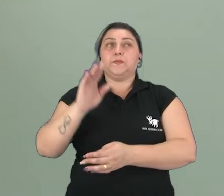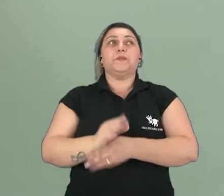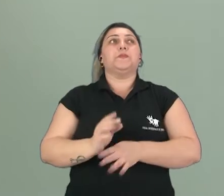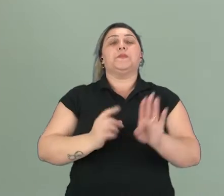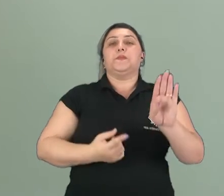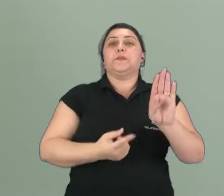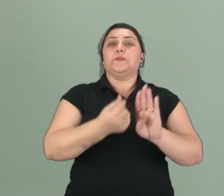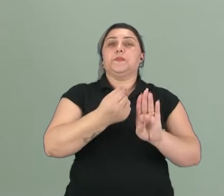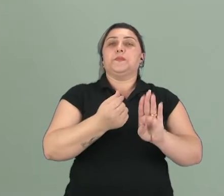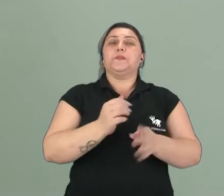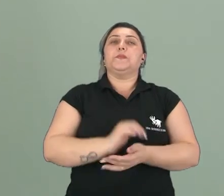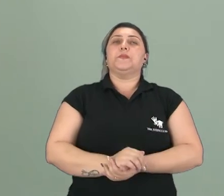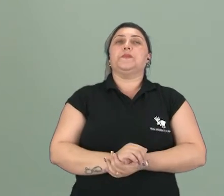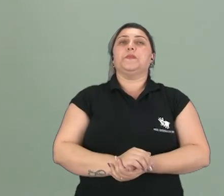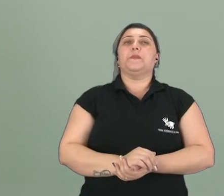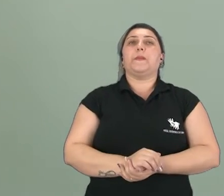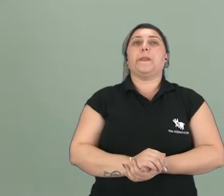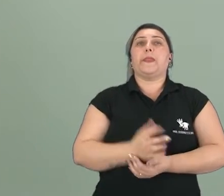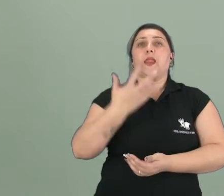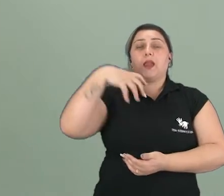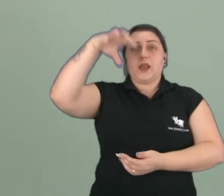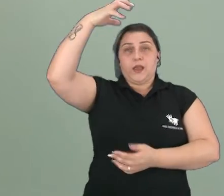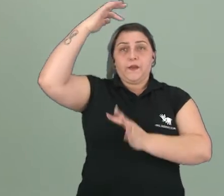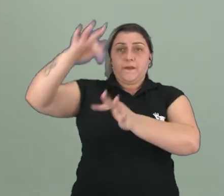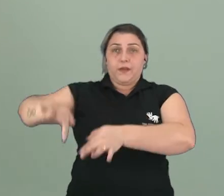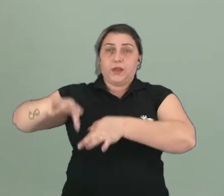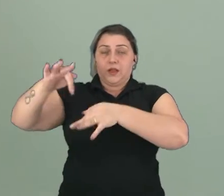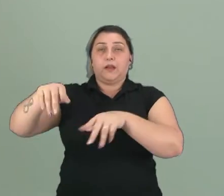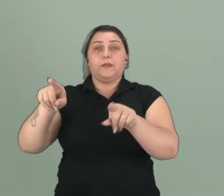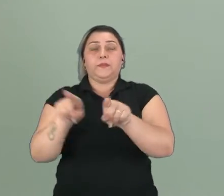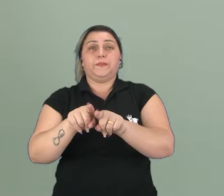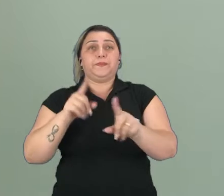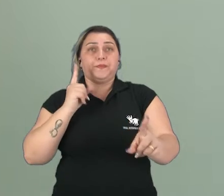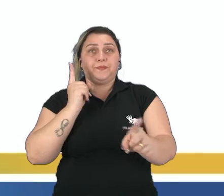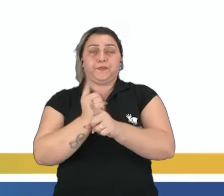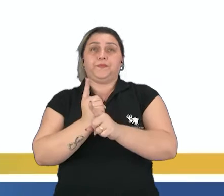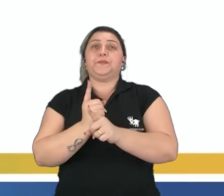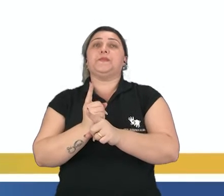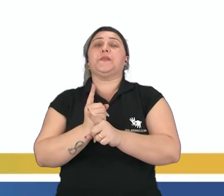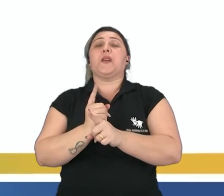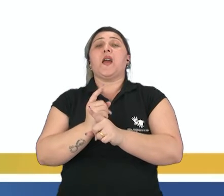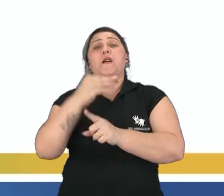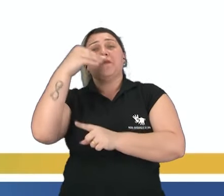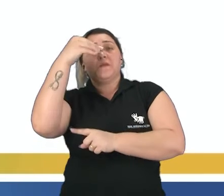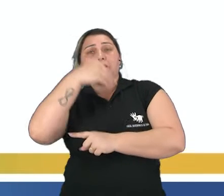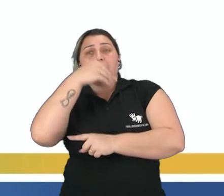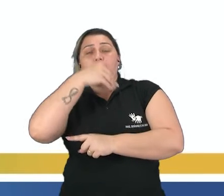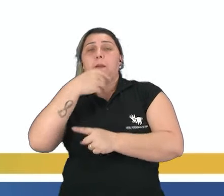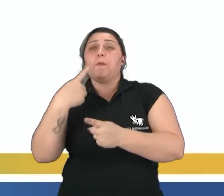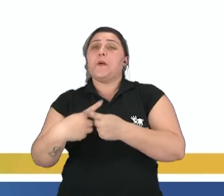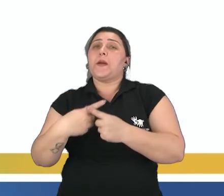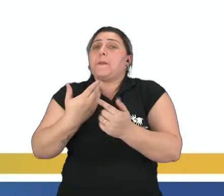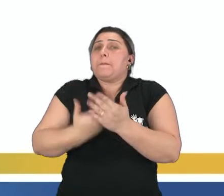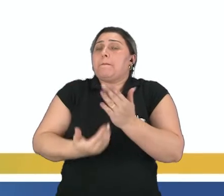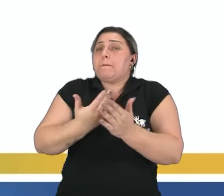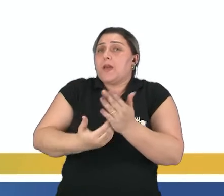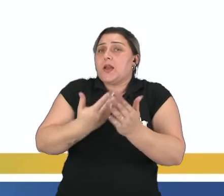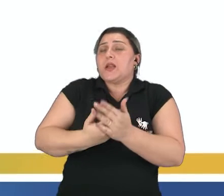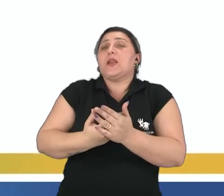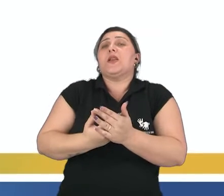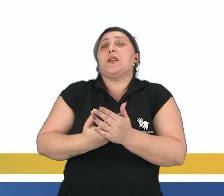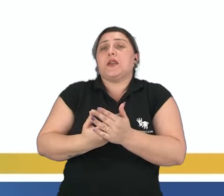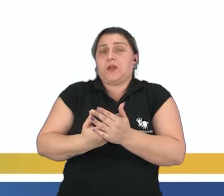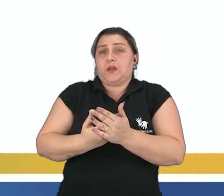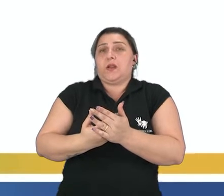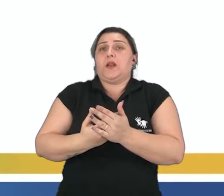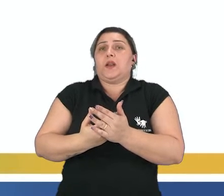burguesia. Continuando lá, a nobreza feudal, por sua vez, encontrava-se enfraquecida pelos gastos com as cruzadas